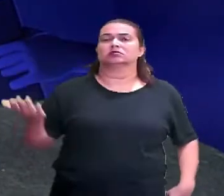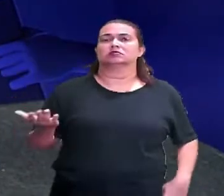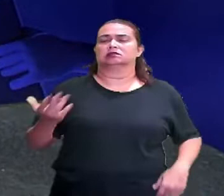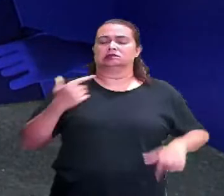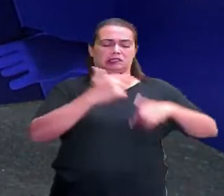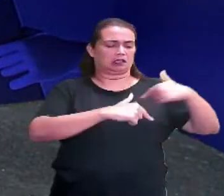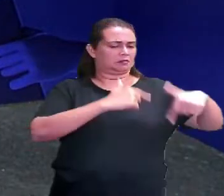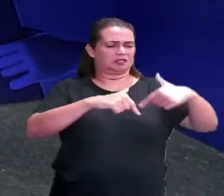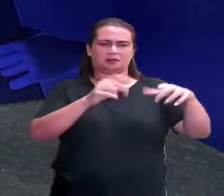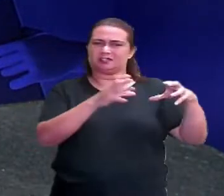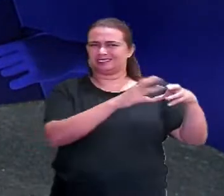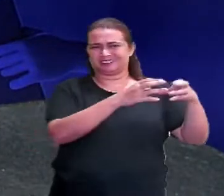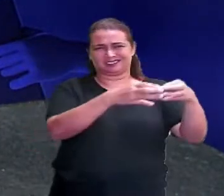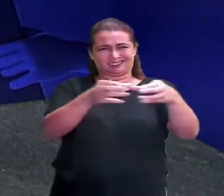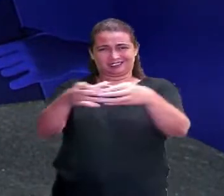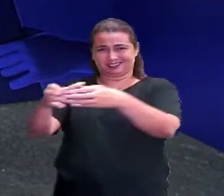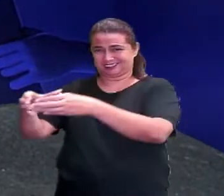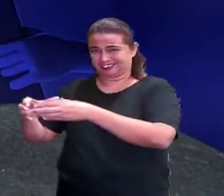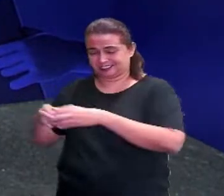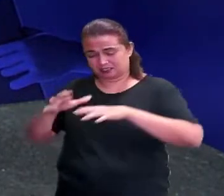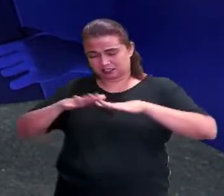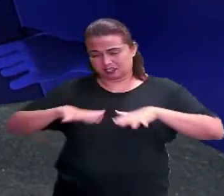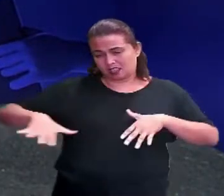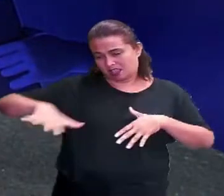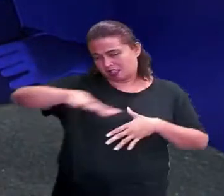etc. Então, por exemplo,